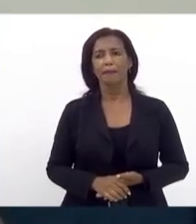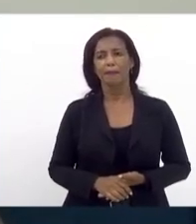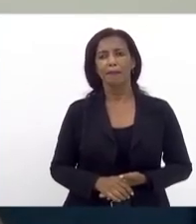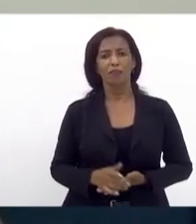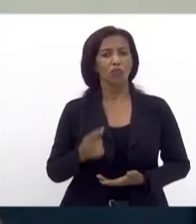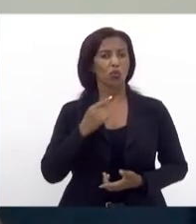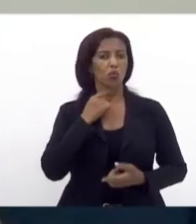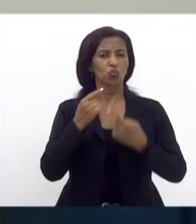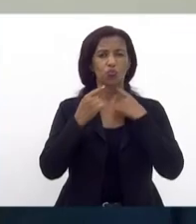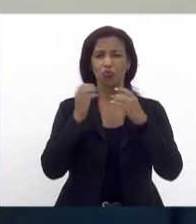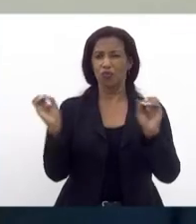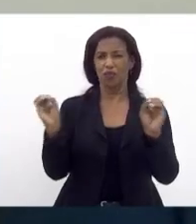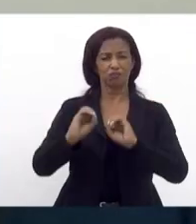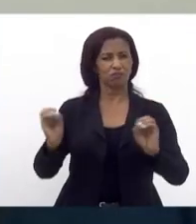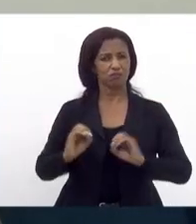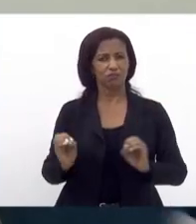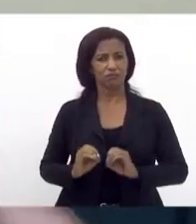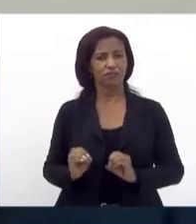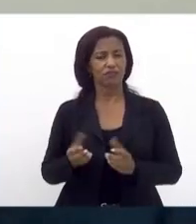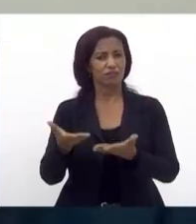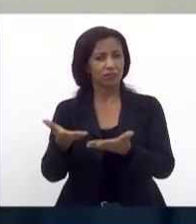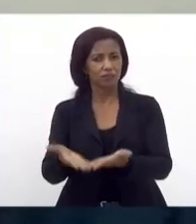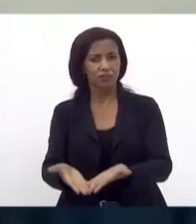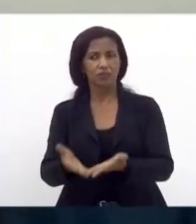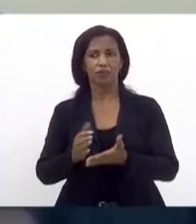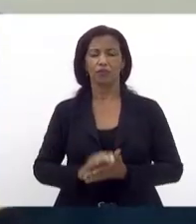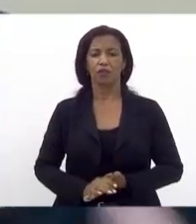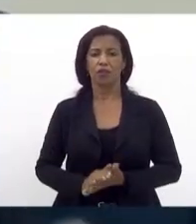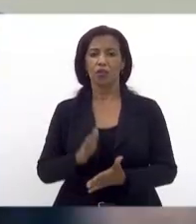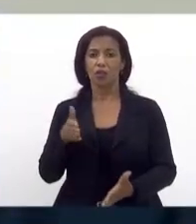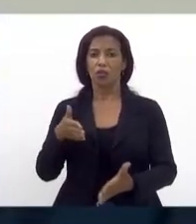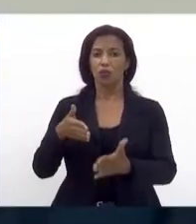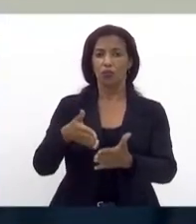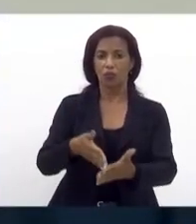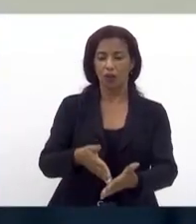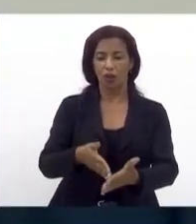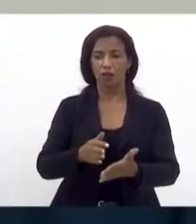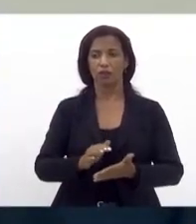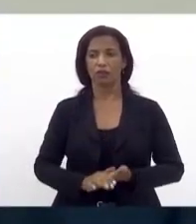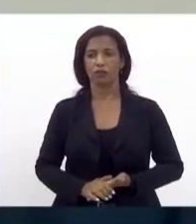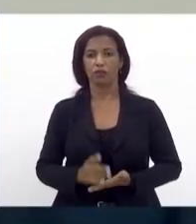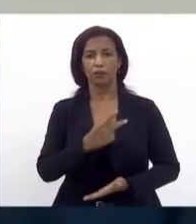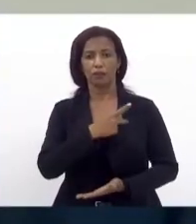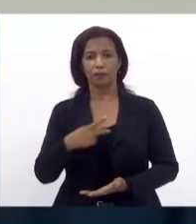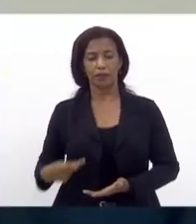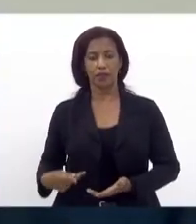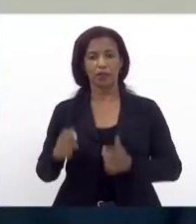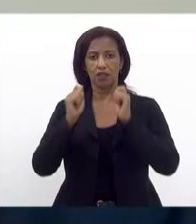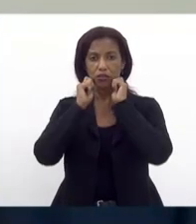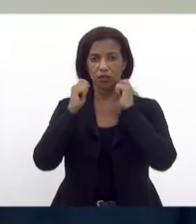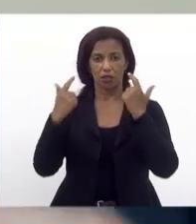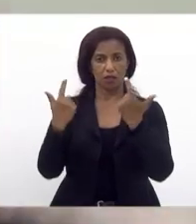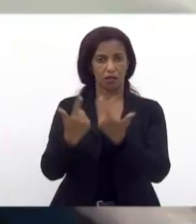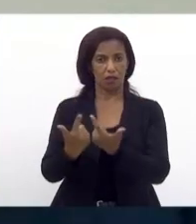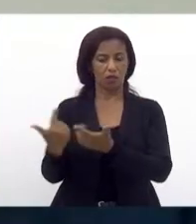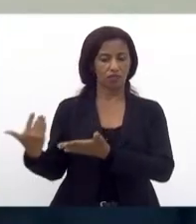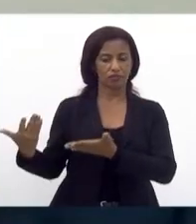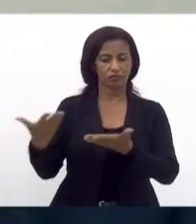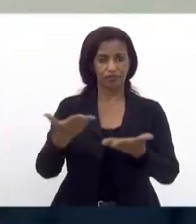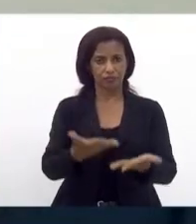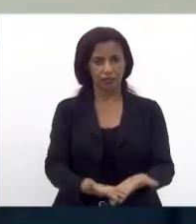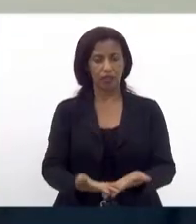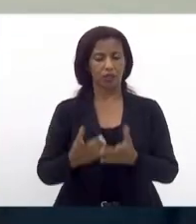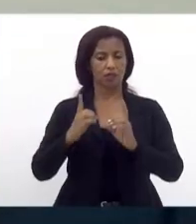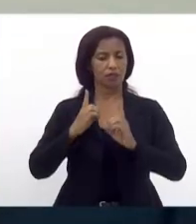Não há dúvida nenhuma que fato do presidente da Assembleia Legislativa trazer